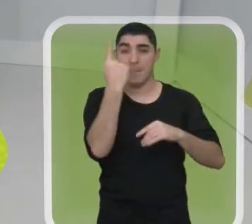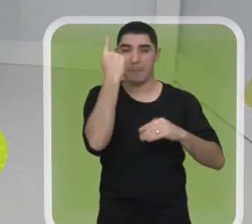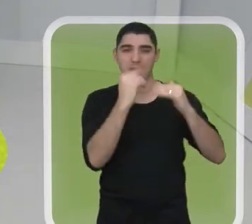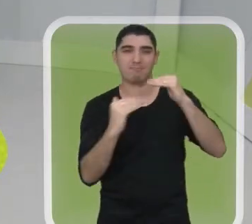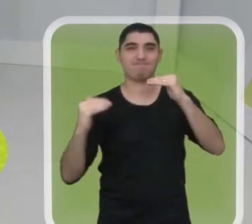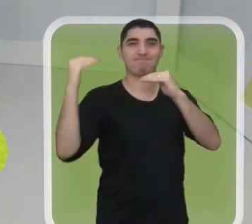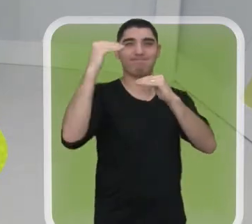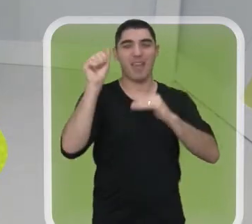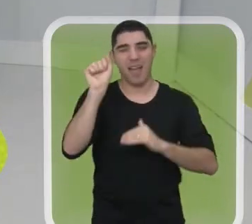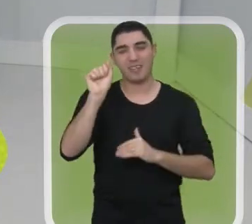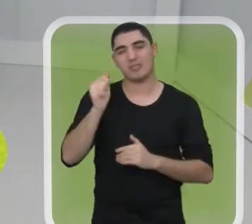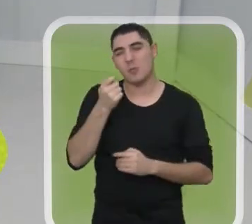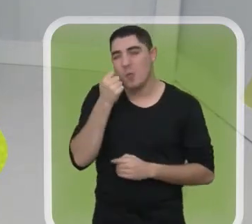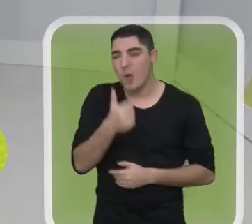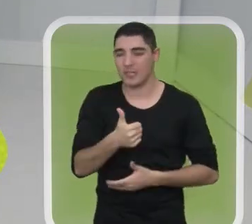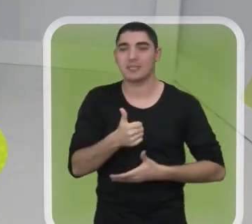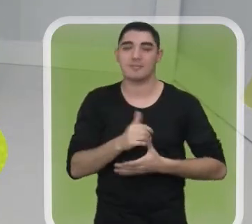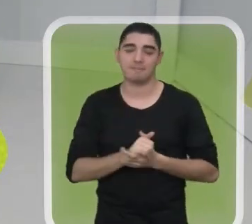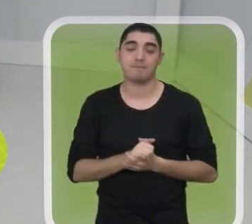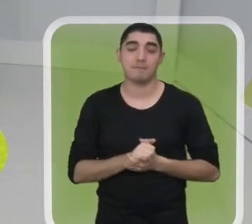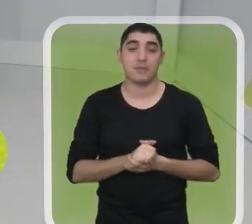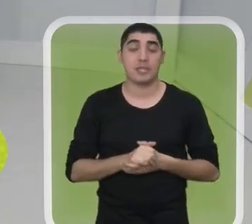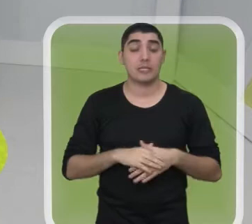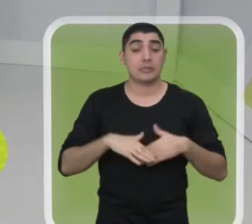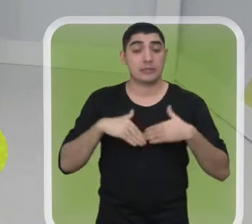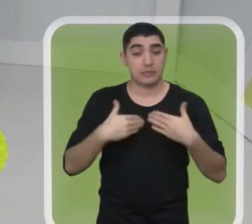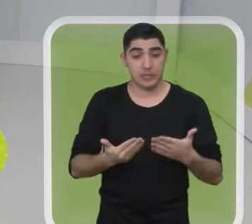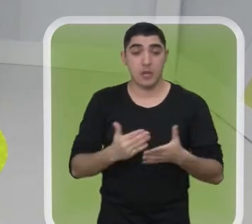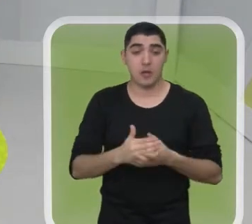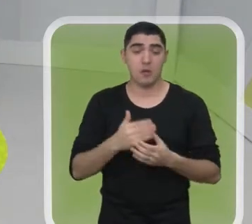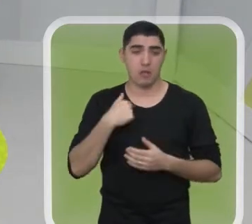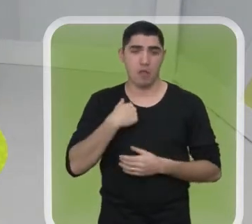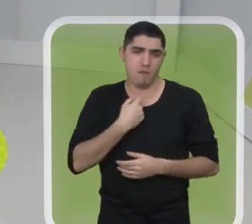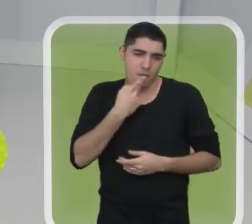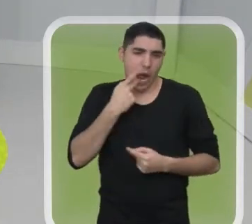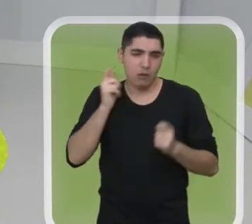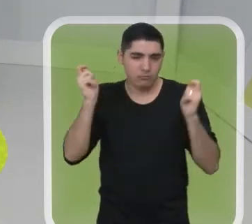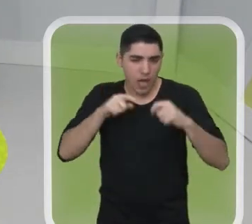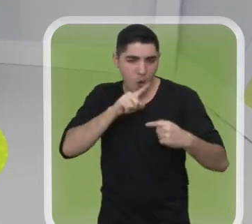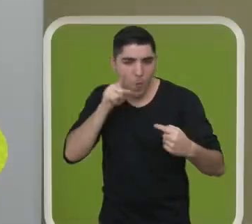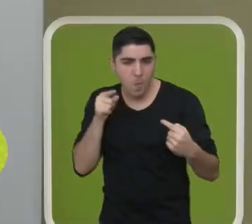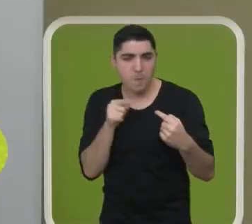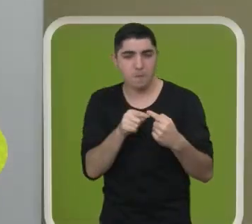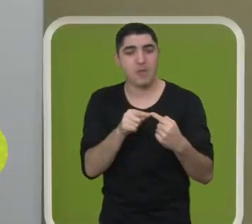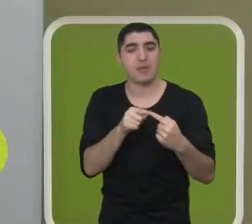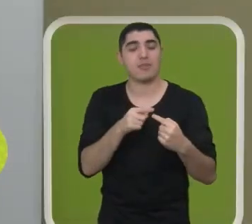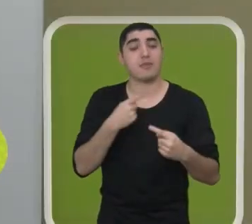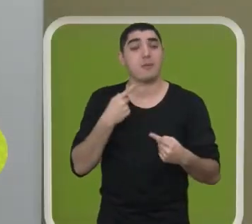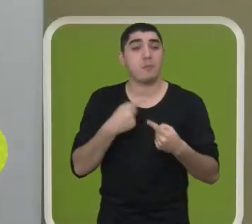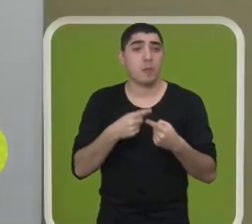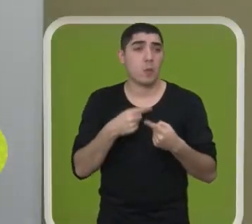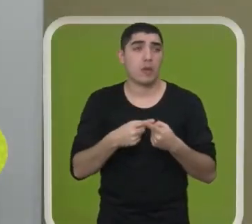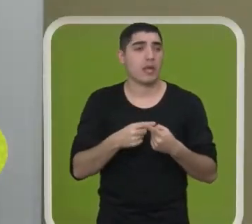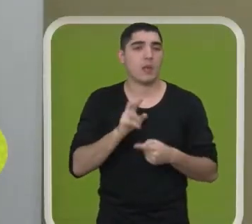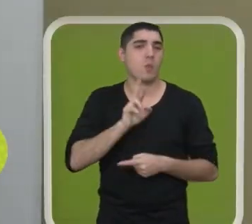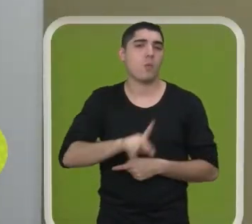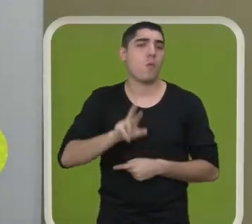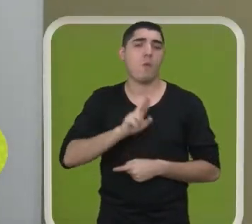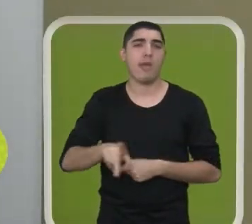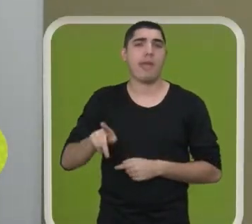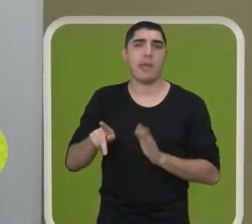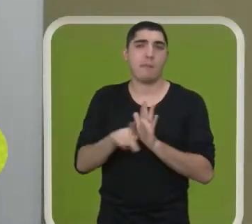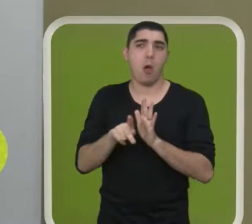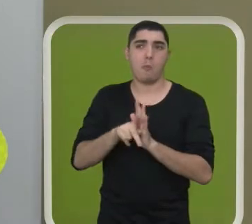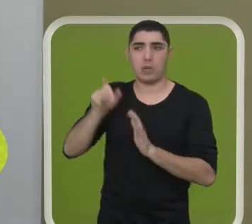muito pouco. Então, eu digo que cai como uma luva porque não é um time gigantesco com uma